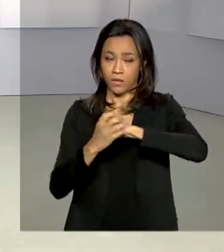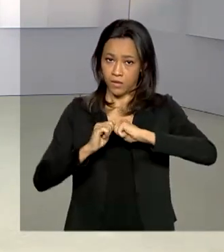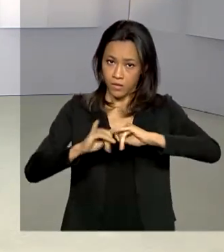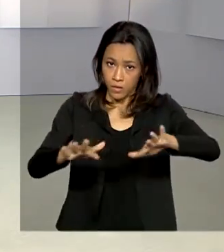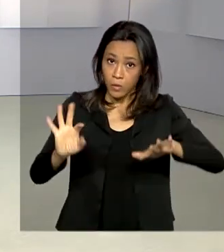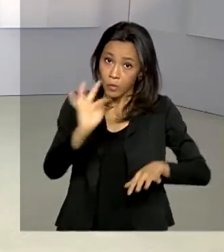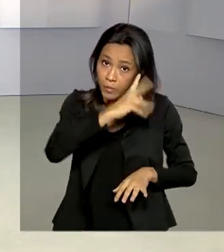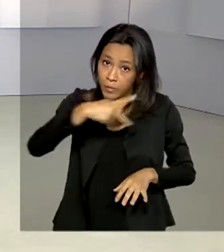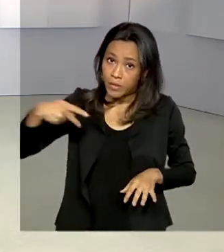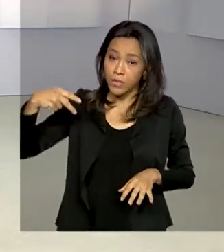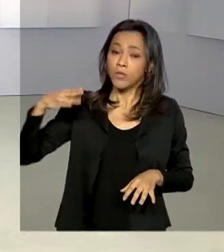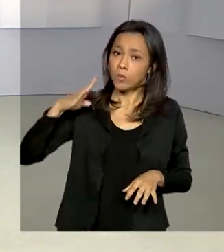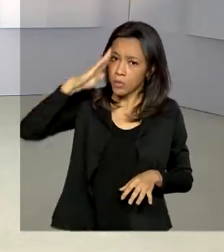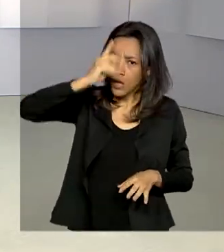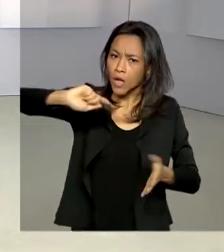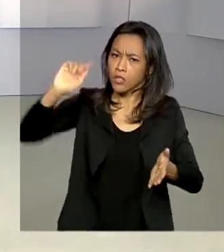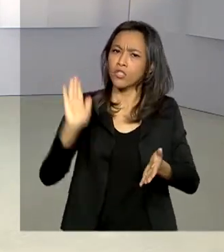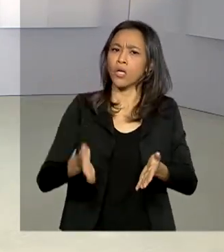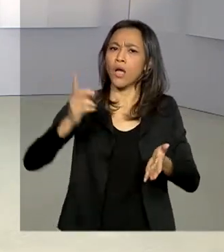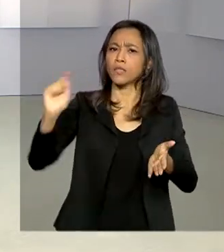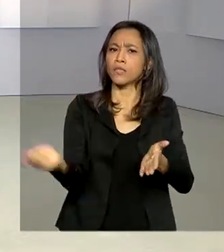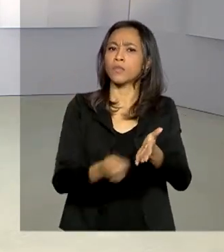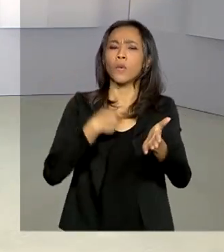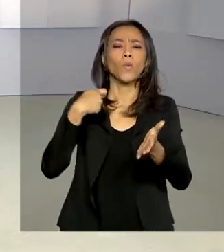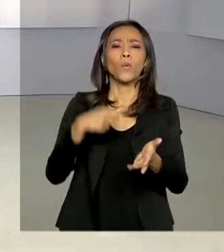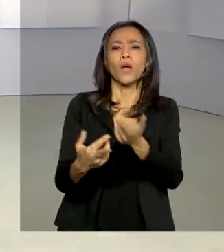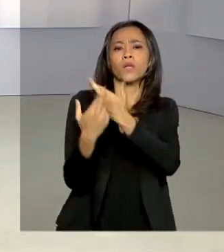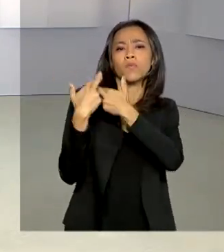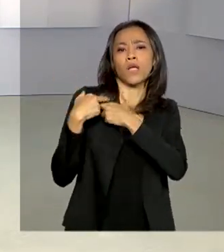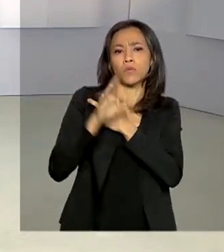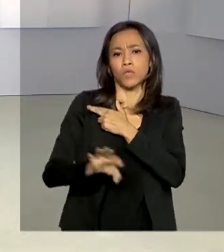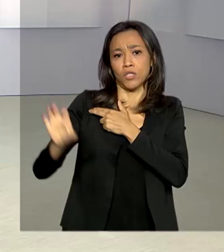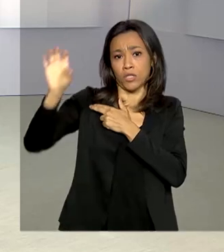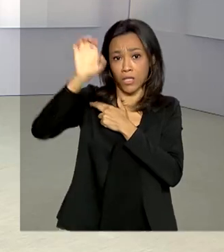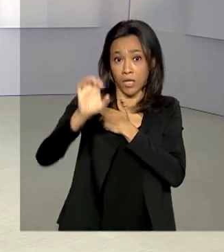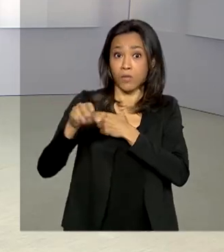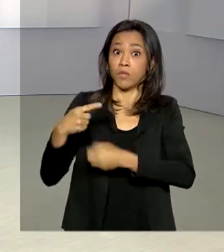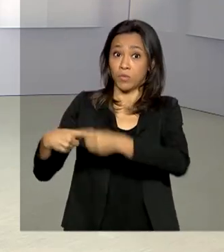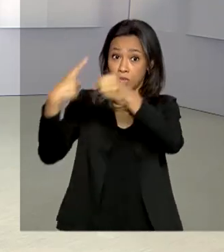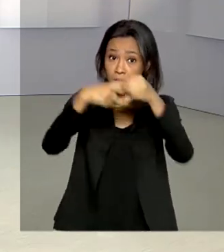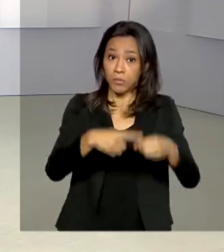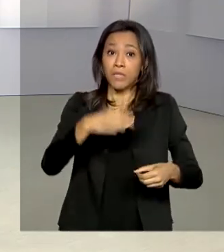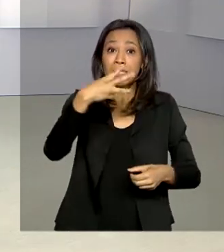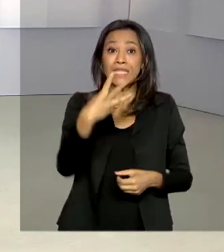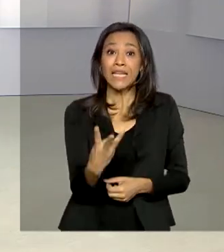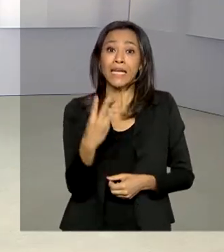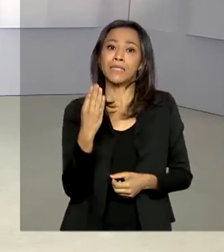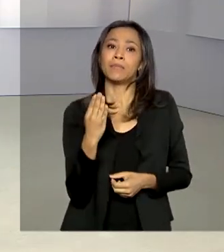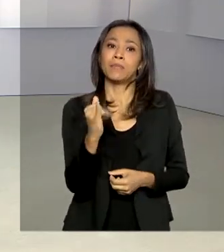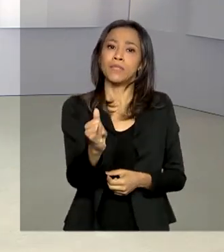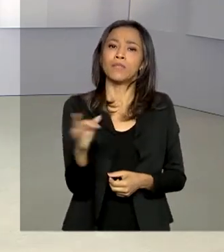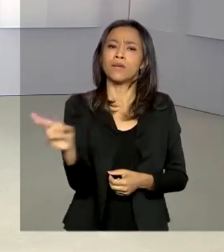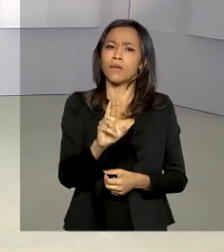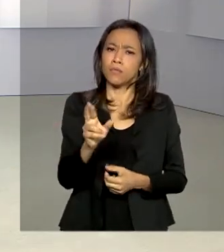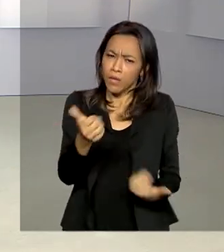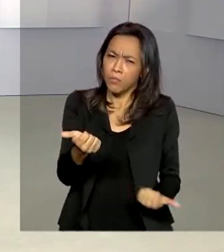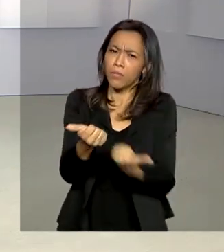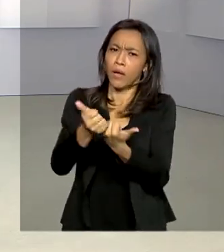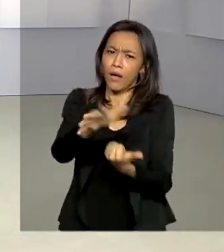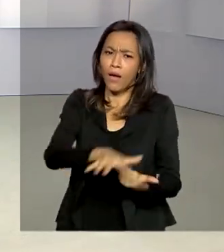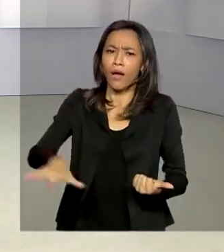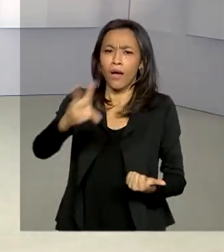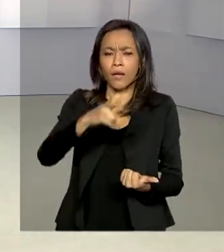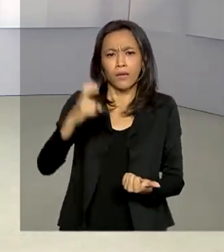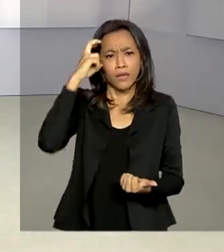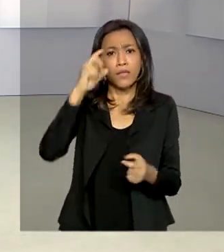sancionou a lei que destina a estados e municípios 3 bilhões de reais para apoiar o setor e prevê ainda o pagamento de